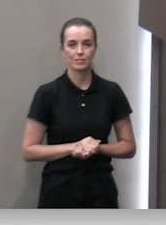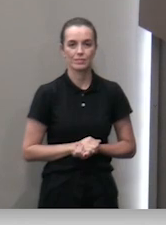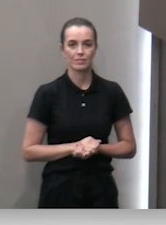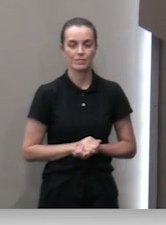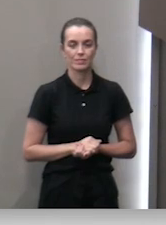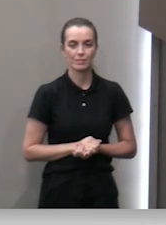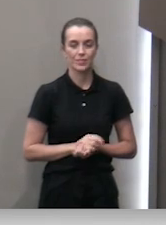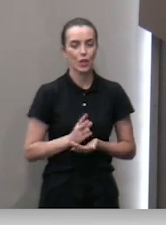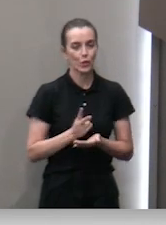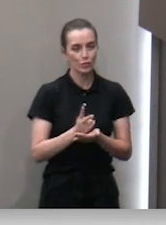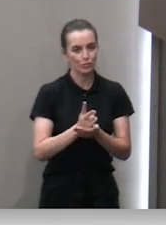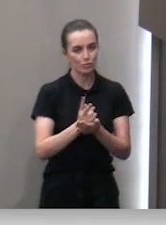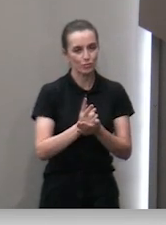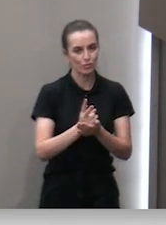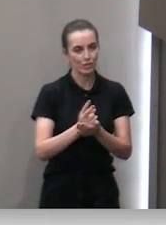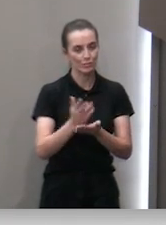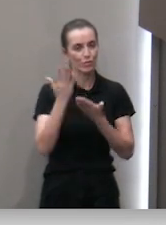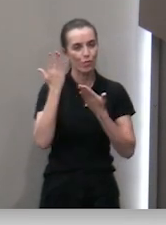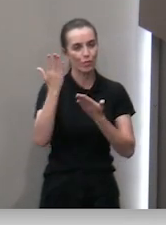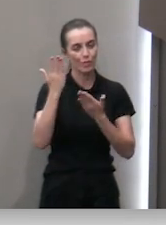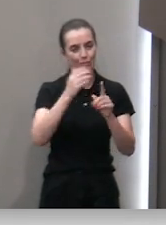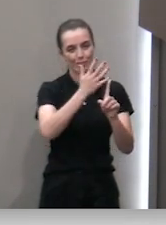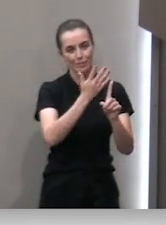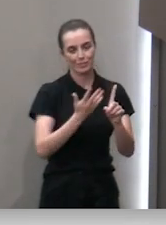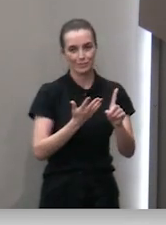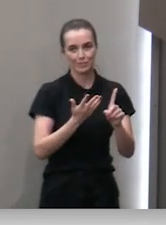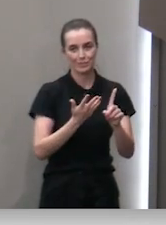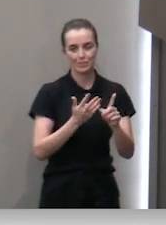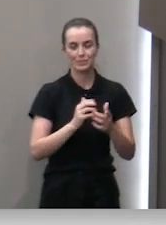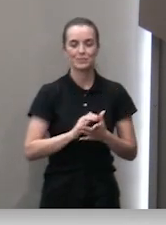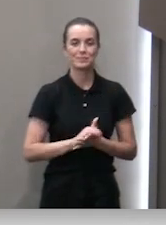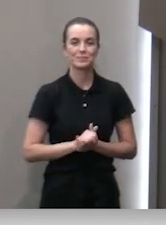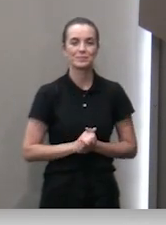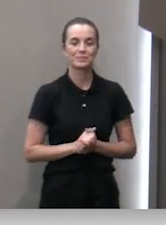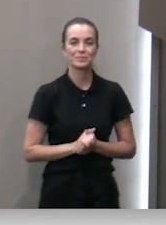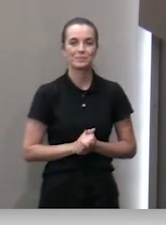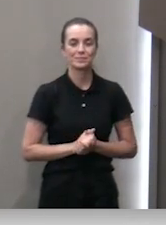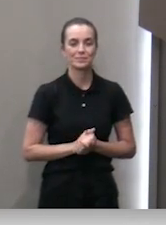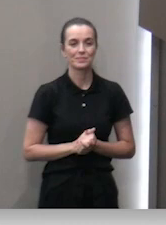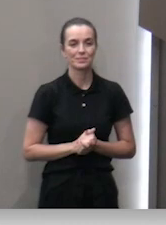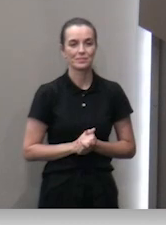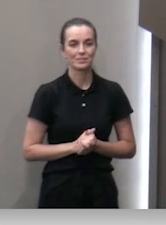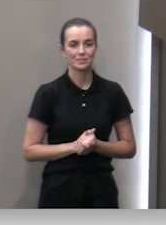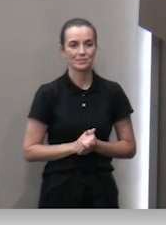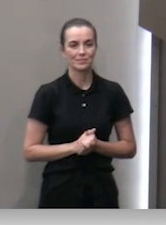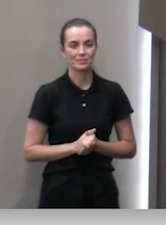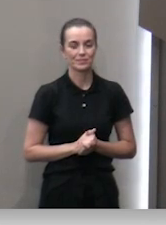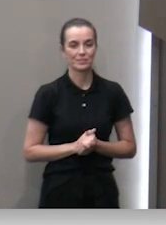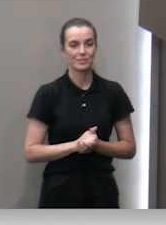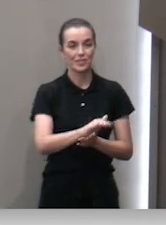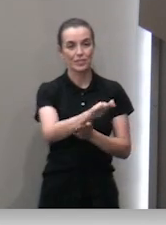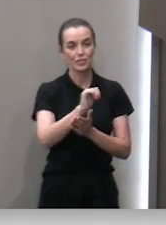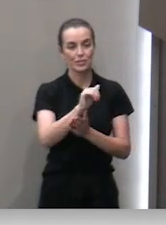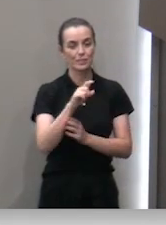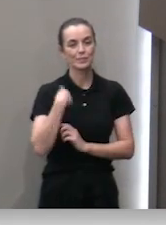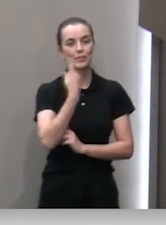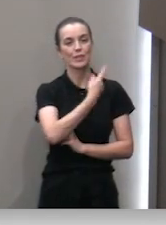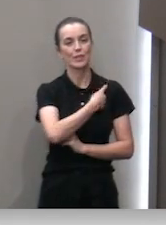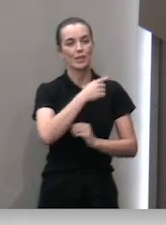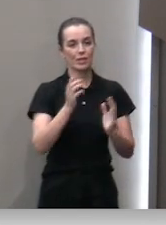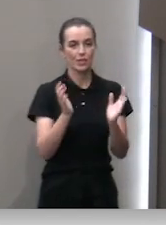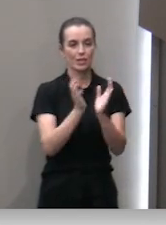Seguindo as nossas homenagens, Sr. Orlando, depois ele pode esperar para nós tirar uma foto todos juntos. Seguindo as nossas homenagens, chamamos o nosso